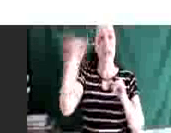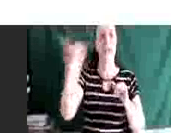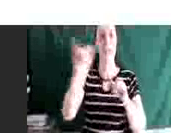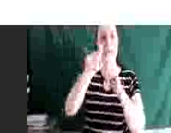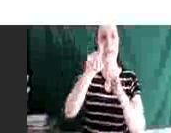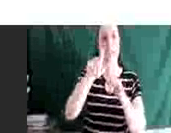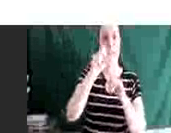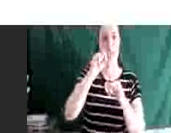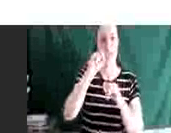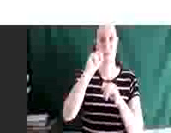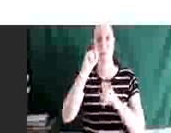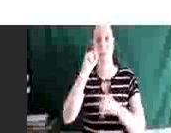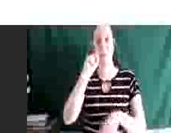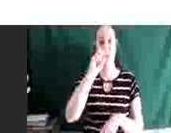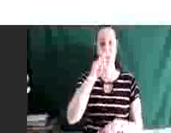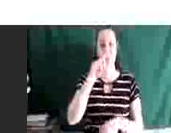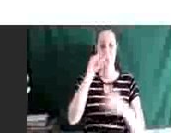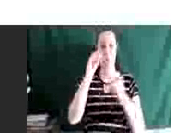dos dados. Então, eles